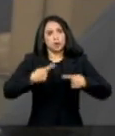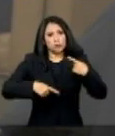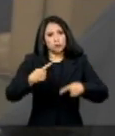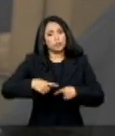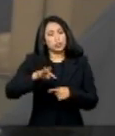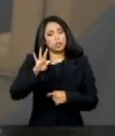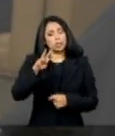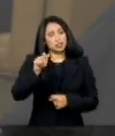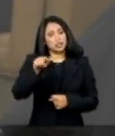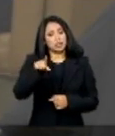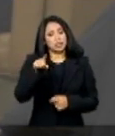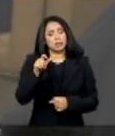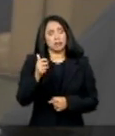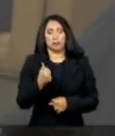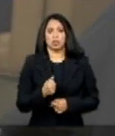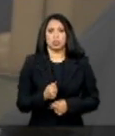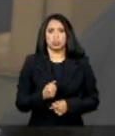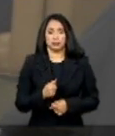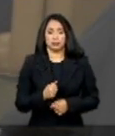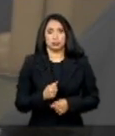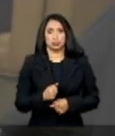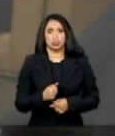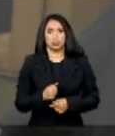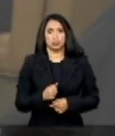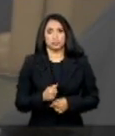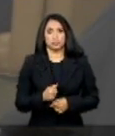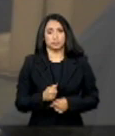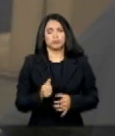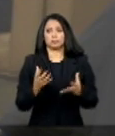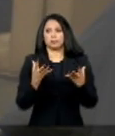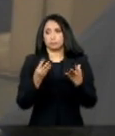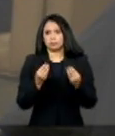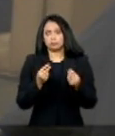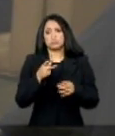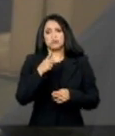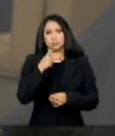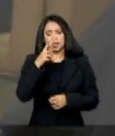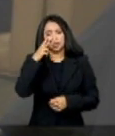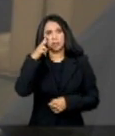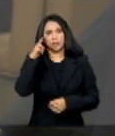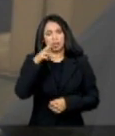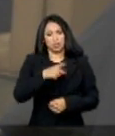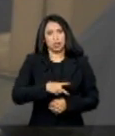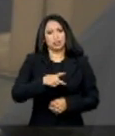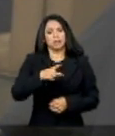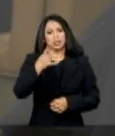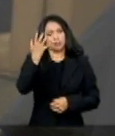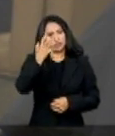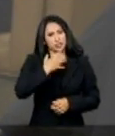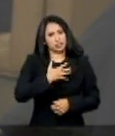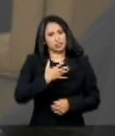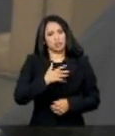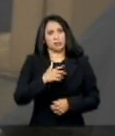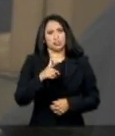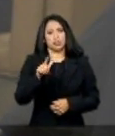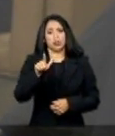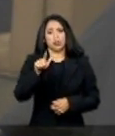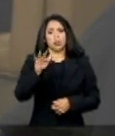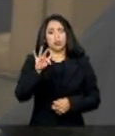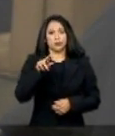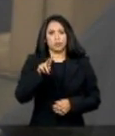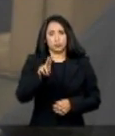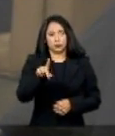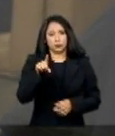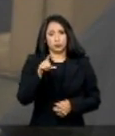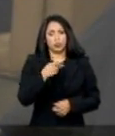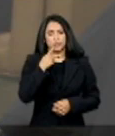aqui há um precedente aqui muito é veemente é da lavra inclusive do ministro relator luiz fux e que os serviços